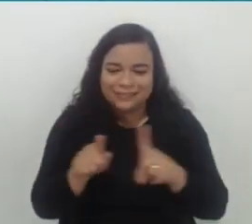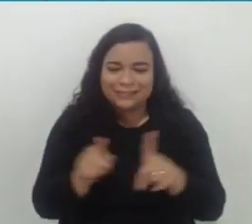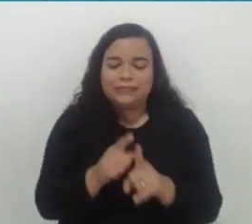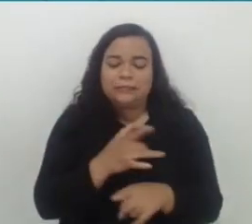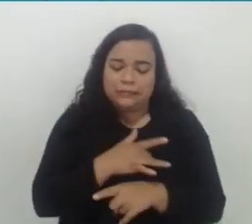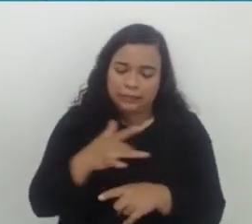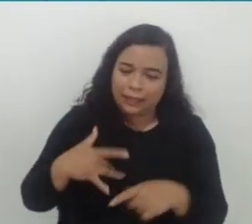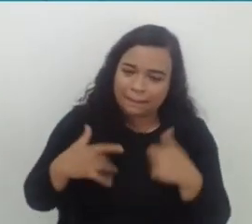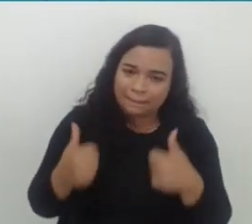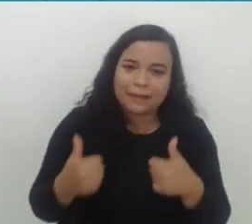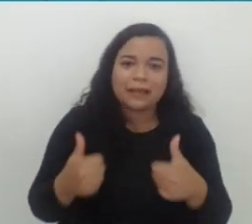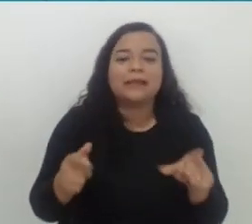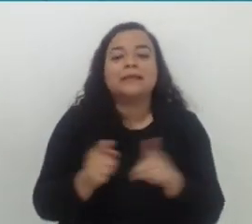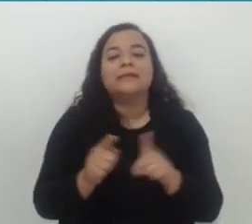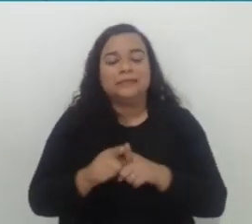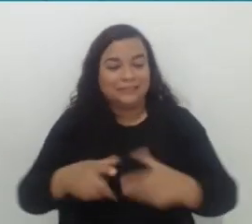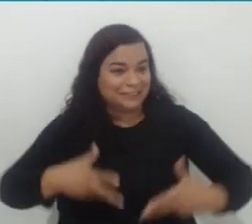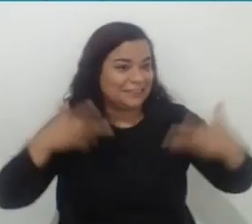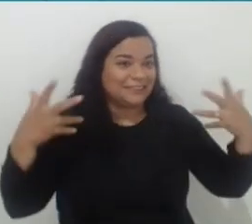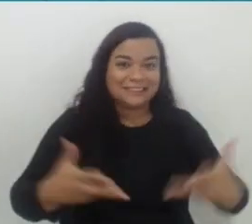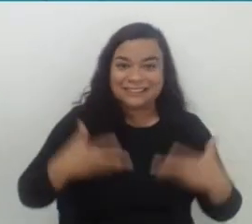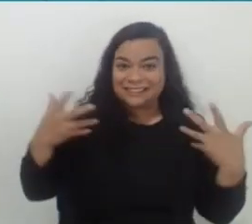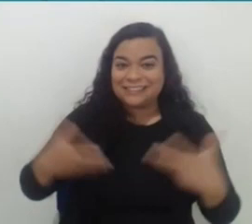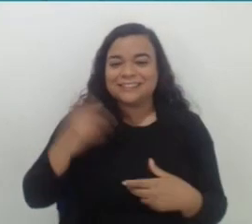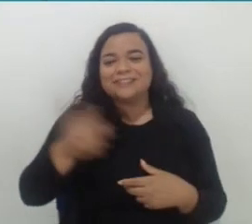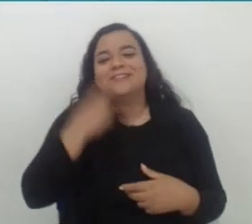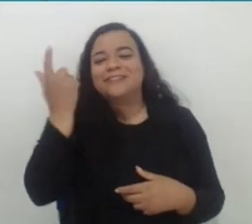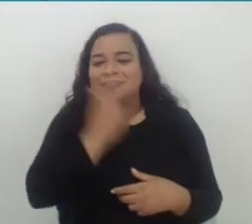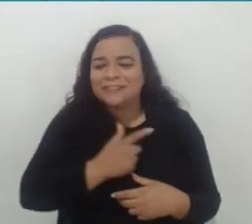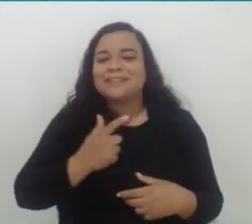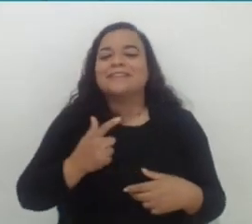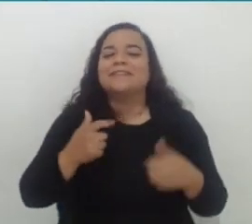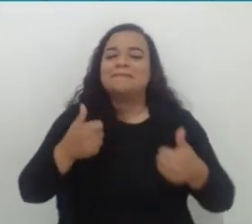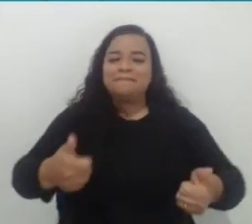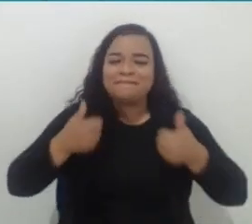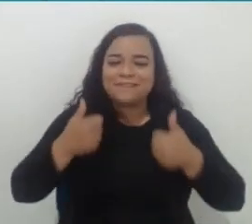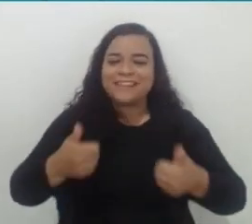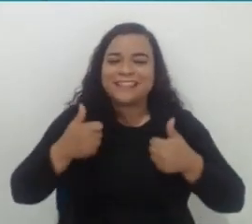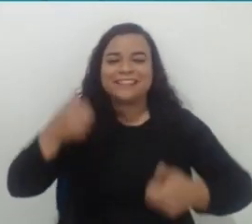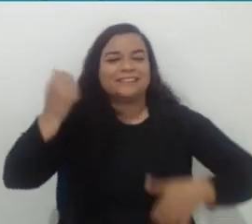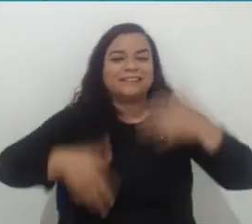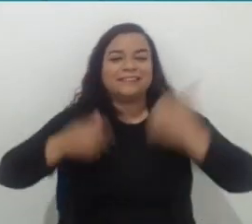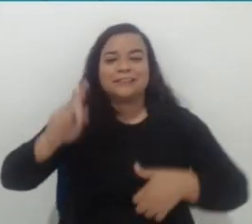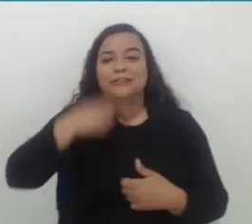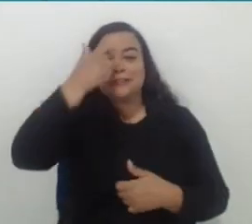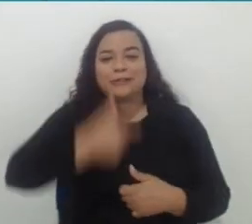e muito entusiasmo para que a gente continue dizendo o que somos, o TJ